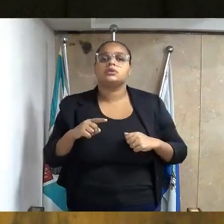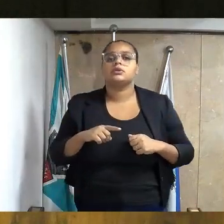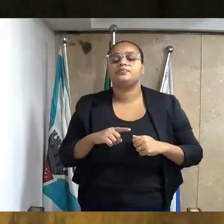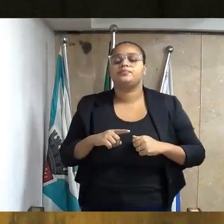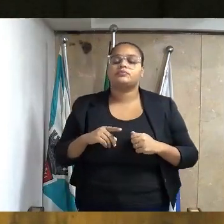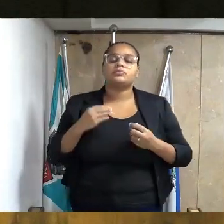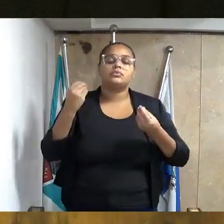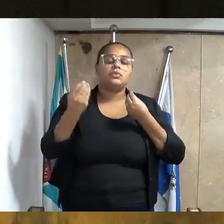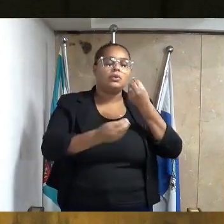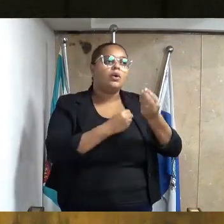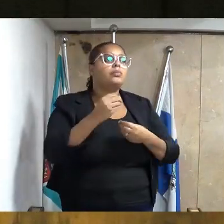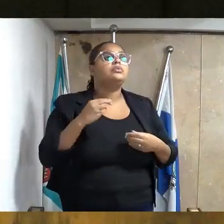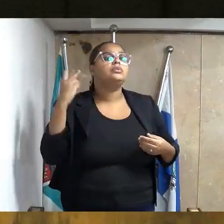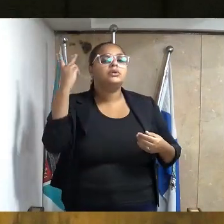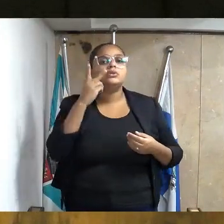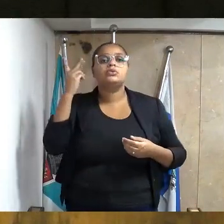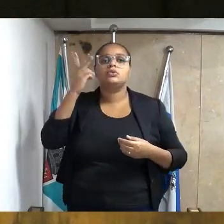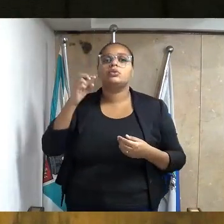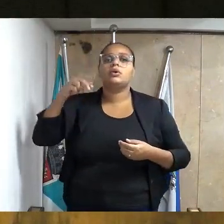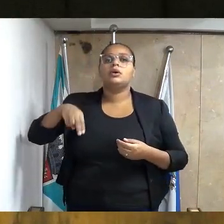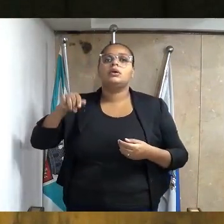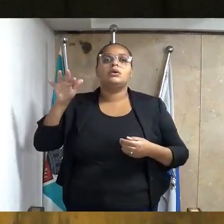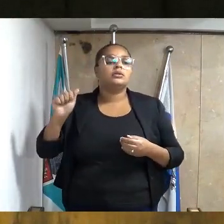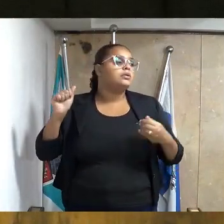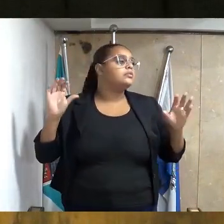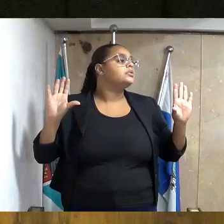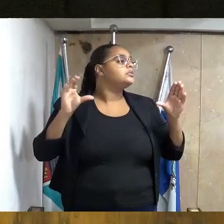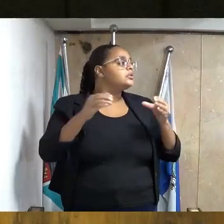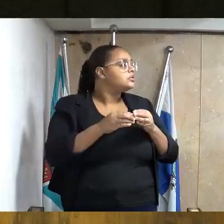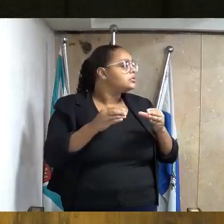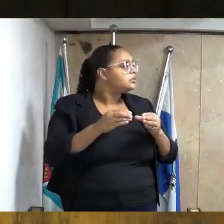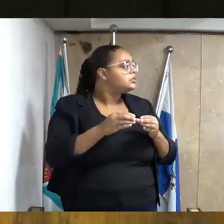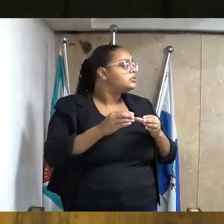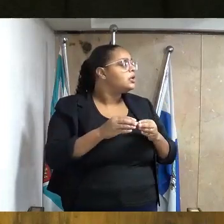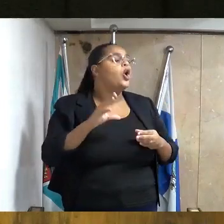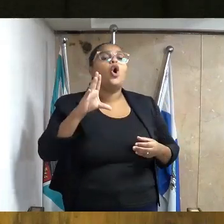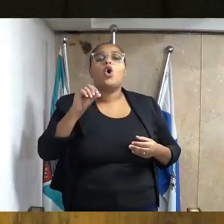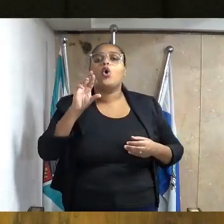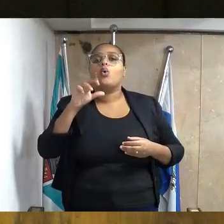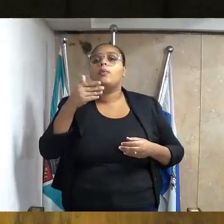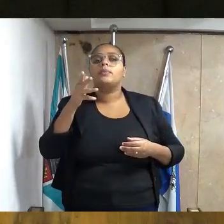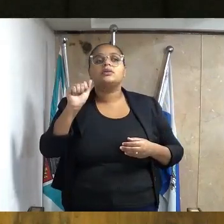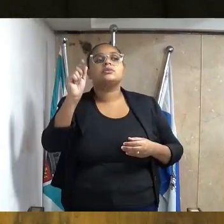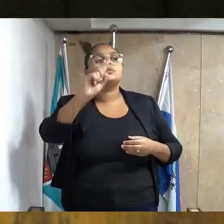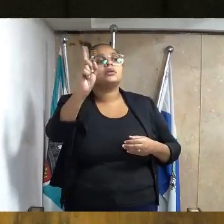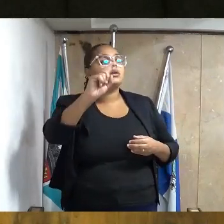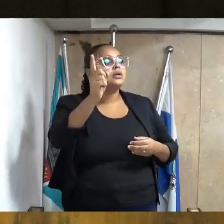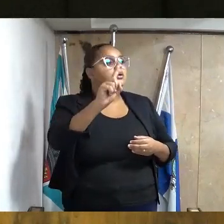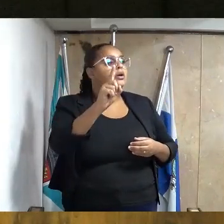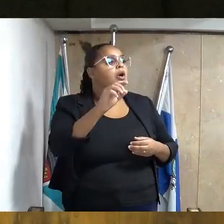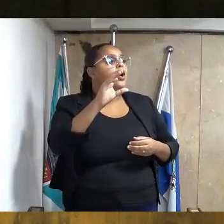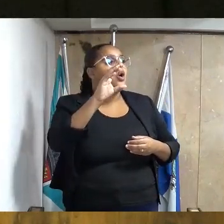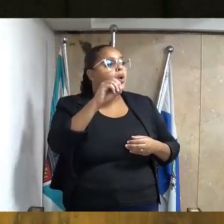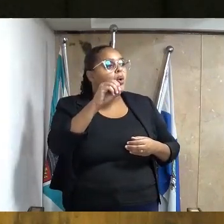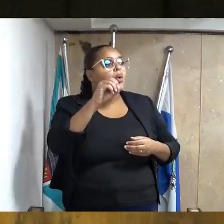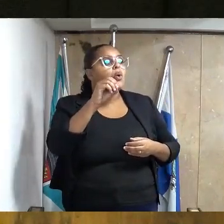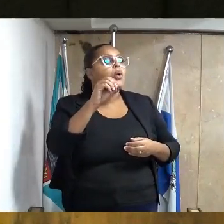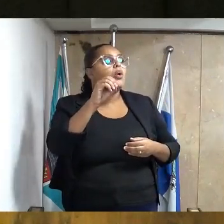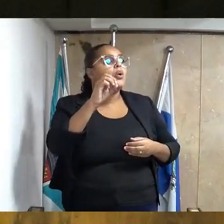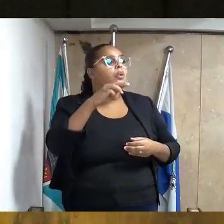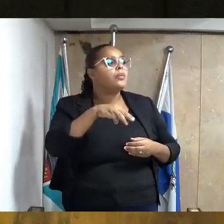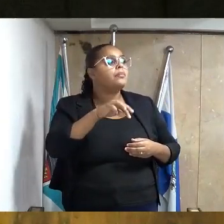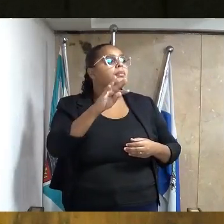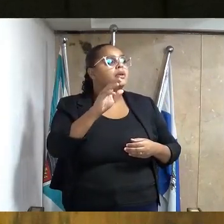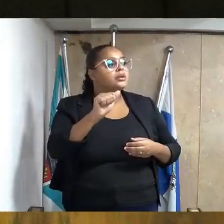vereador Nivan. Hoje nós temos aqui uma Câmara omissa, vereador, omissa não, desculpe, uma Câmara unida. Nós temos aqui